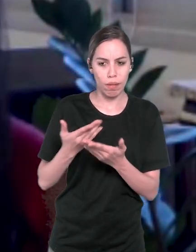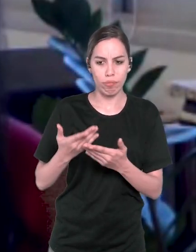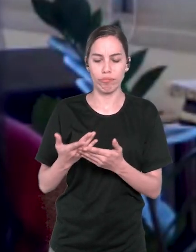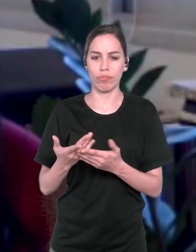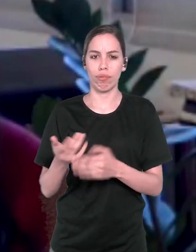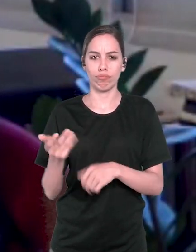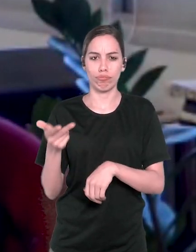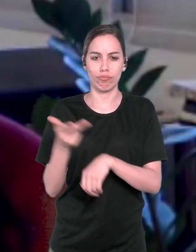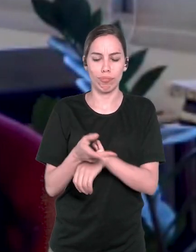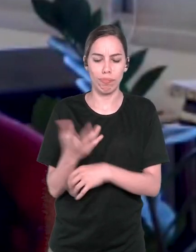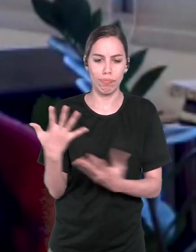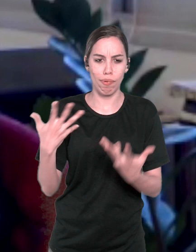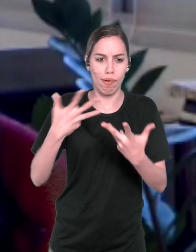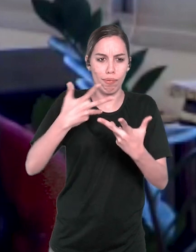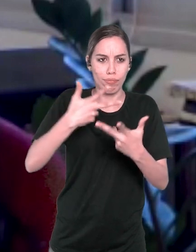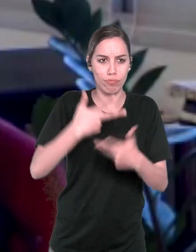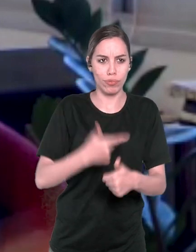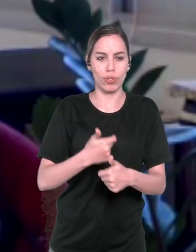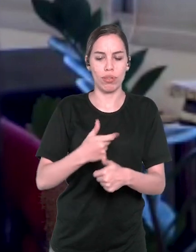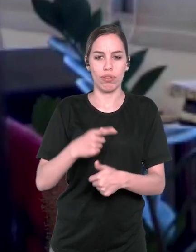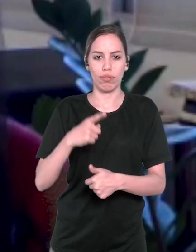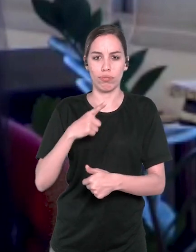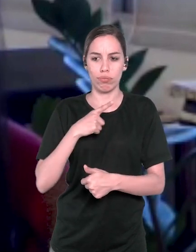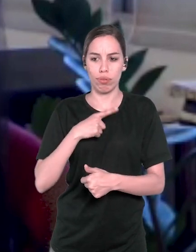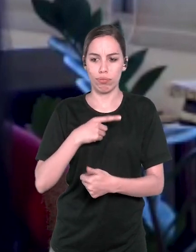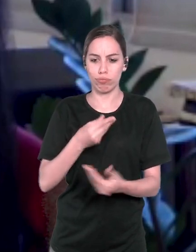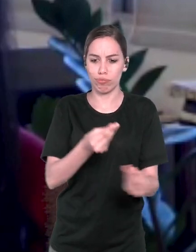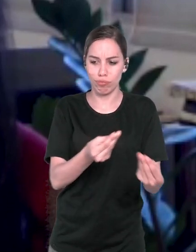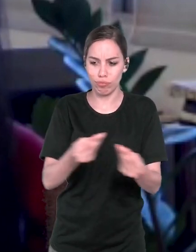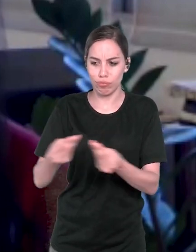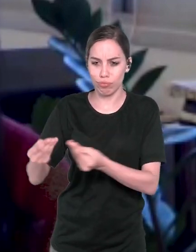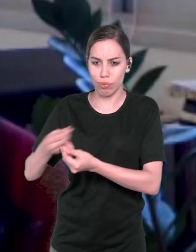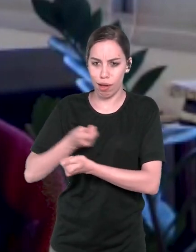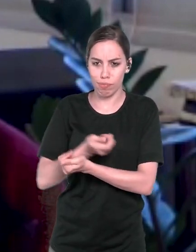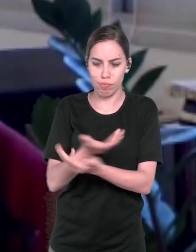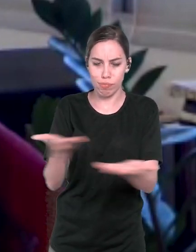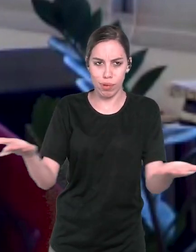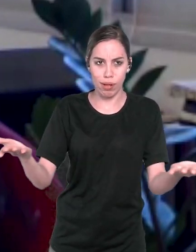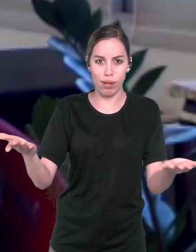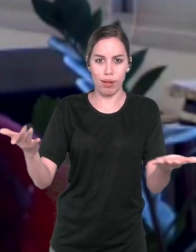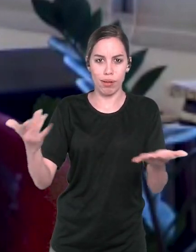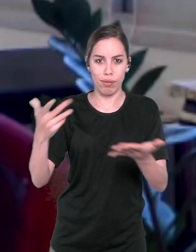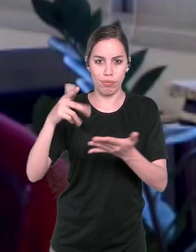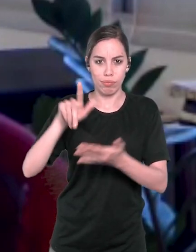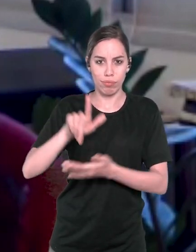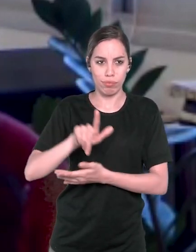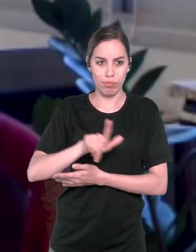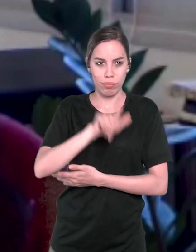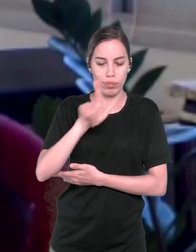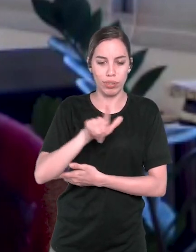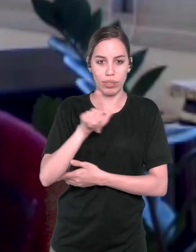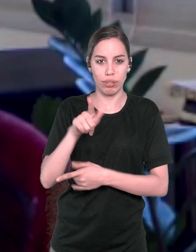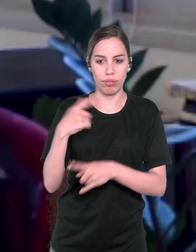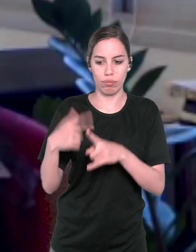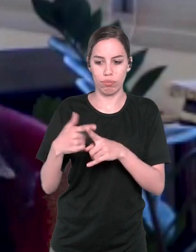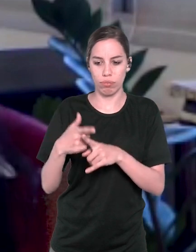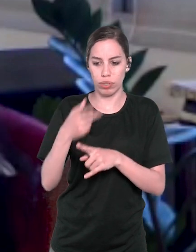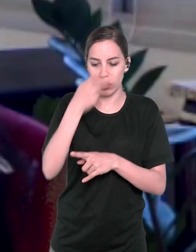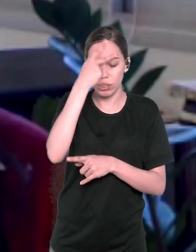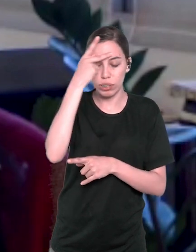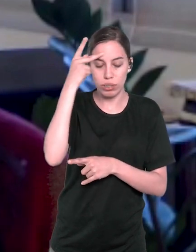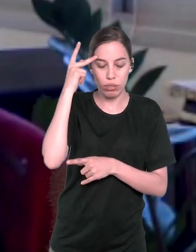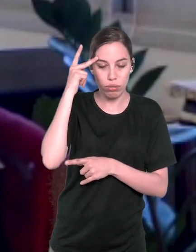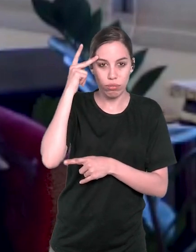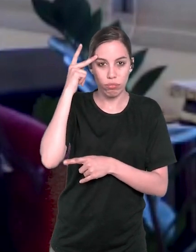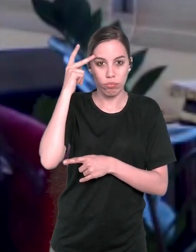maravilhoso que tem trazido a literatura, né, para o cenário contemporâneo de uma